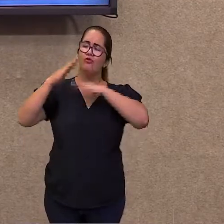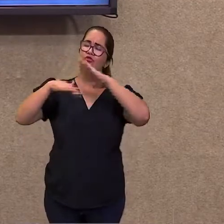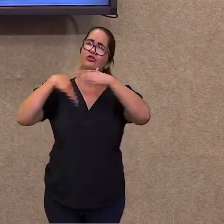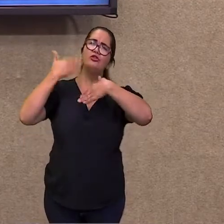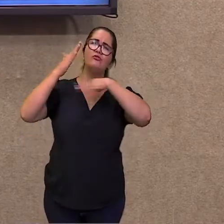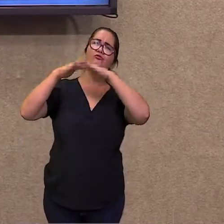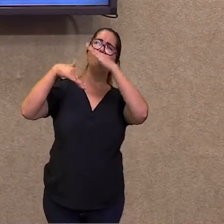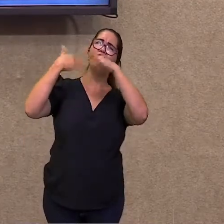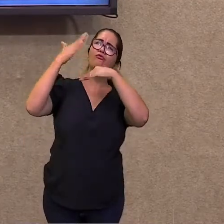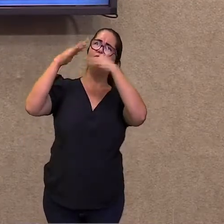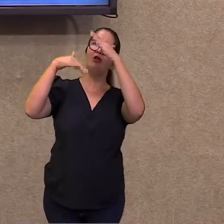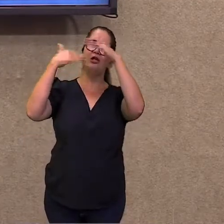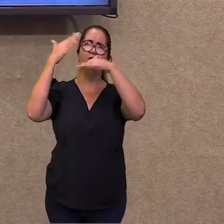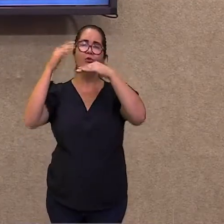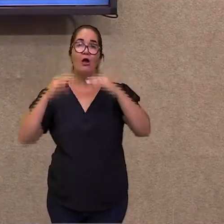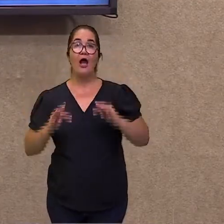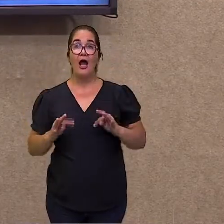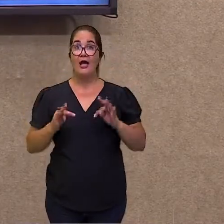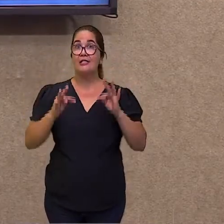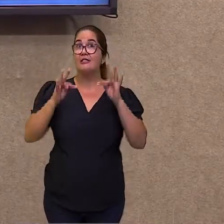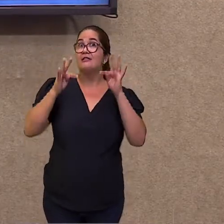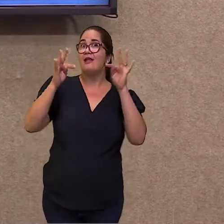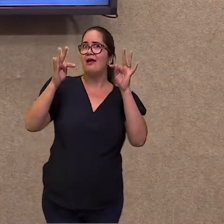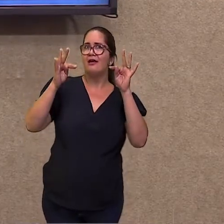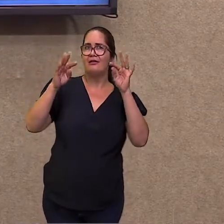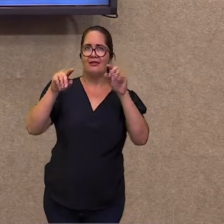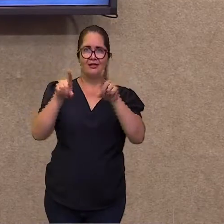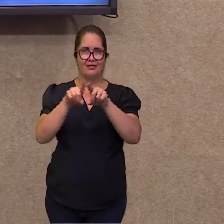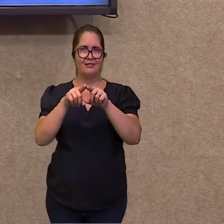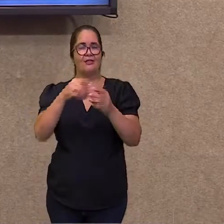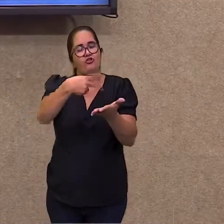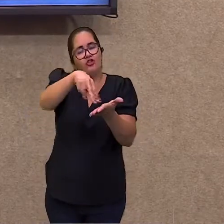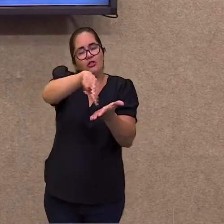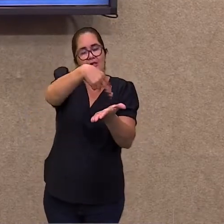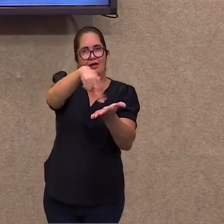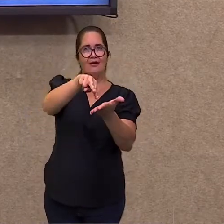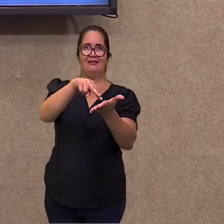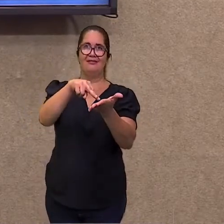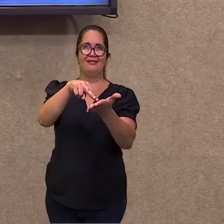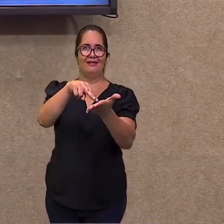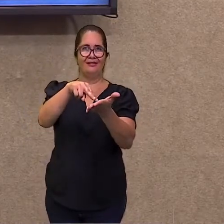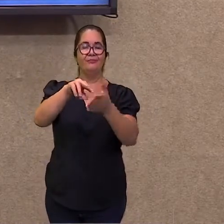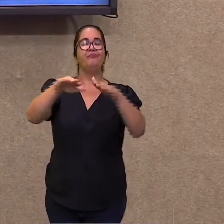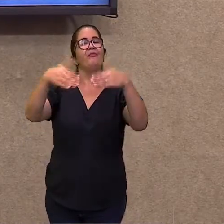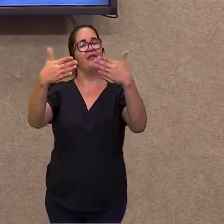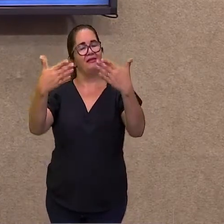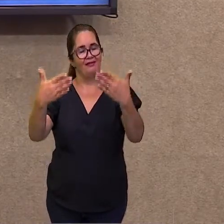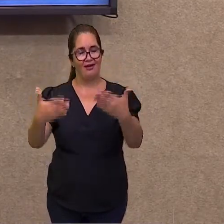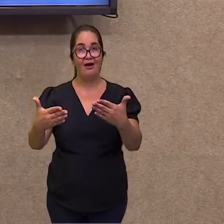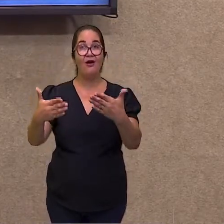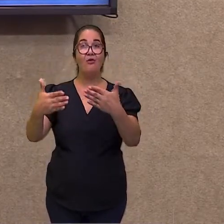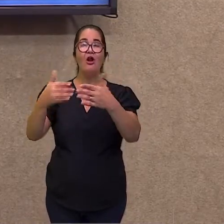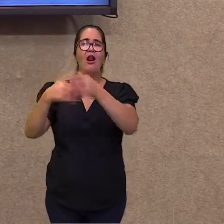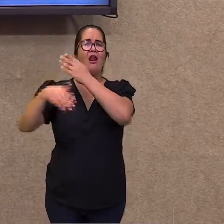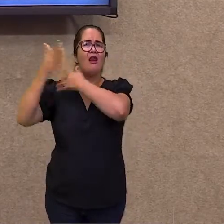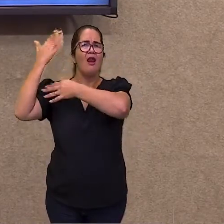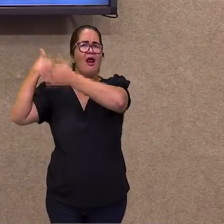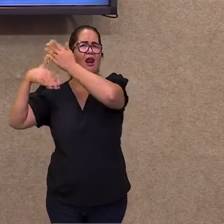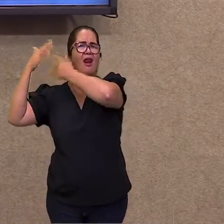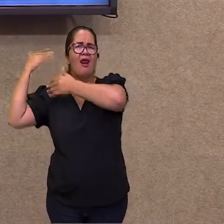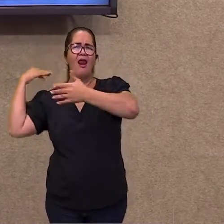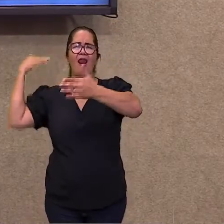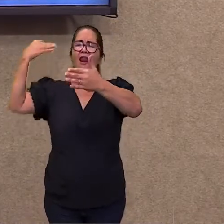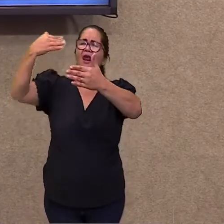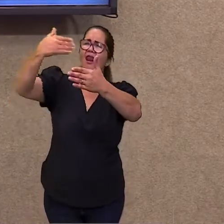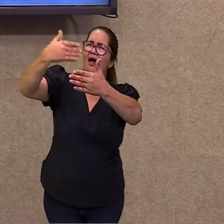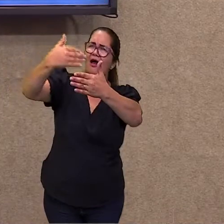esses sons, esses ritmos. Mas o que é bacana também, que o homem, ainda hoje, nós gostamos de deixar